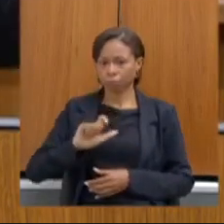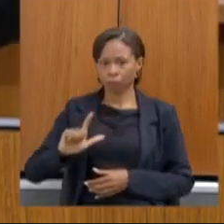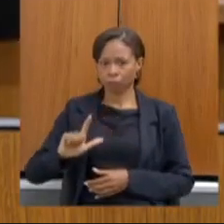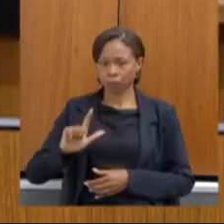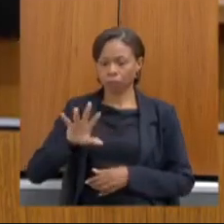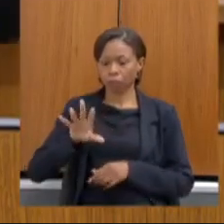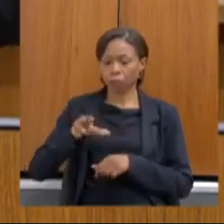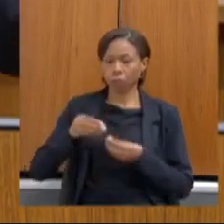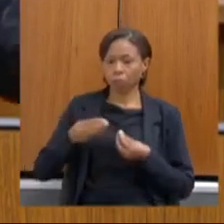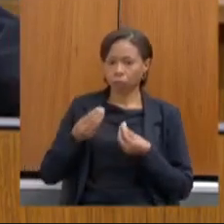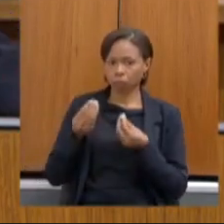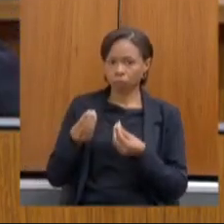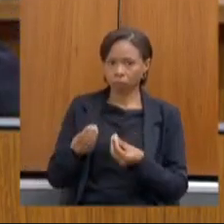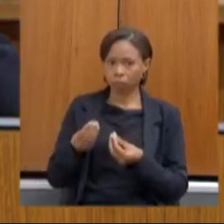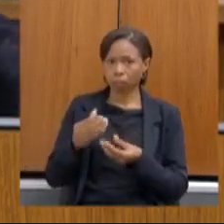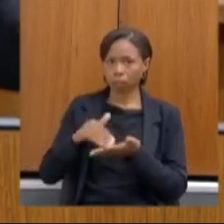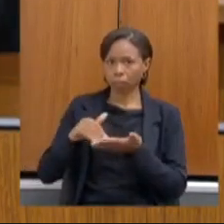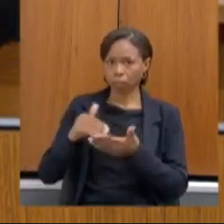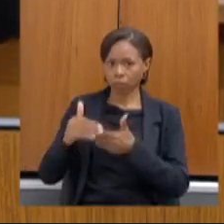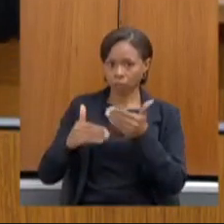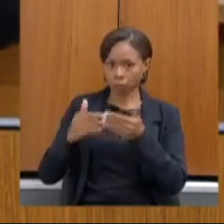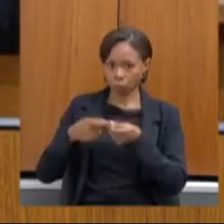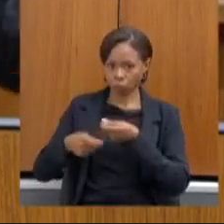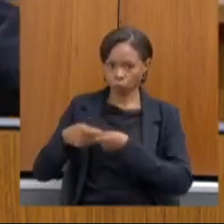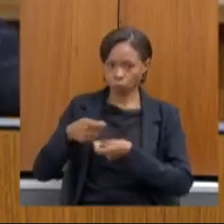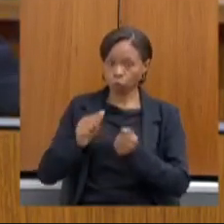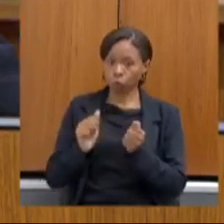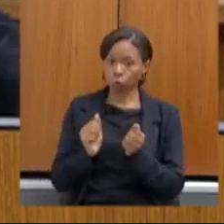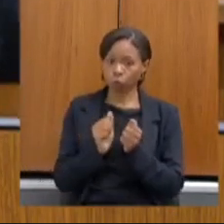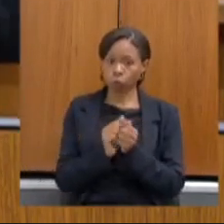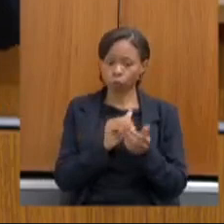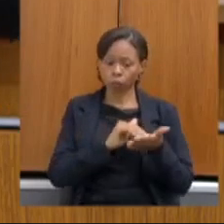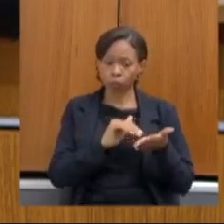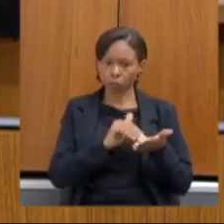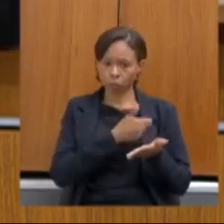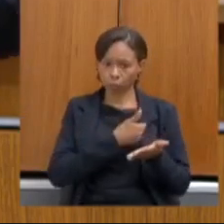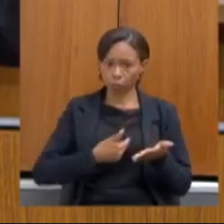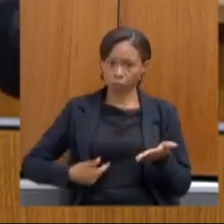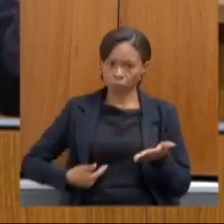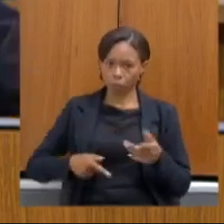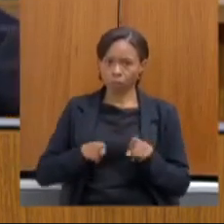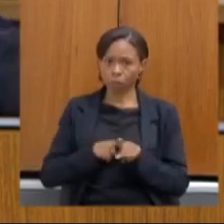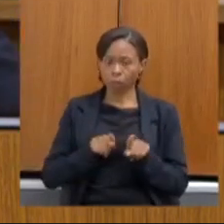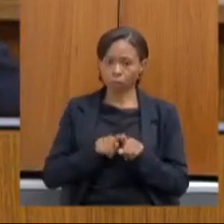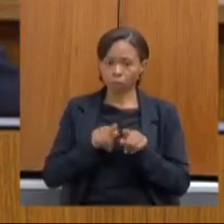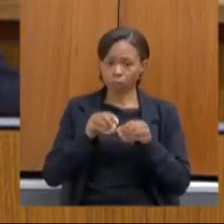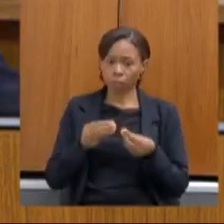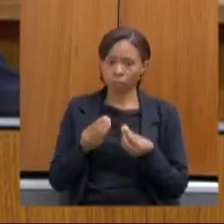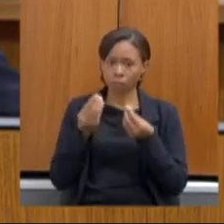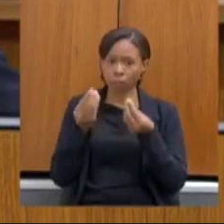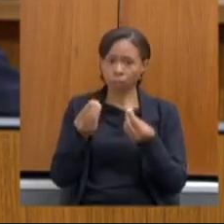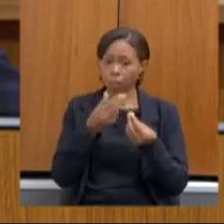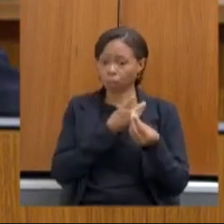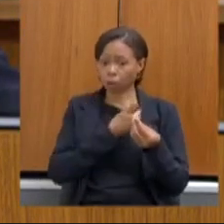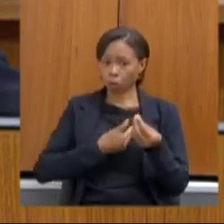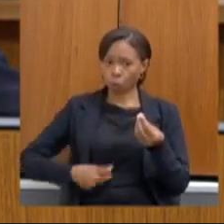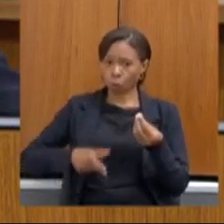encaminhará a secretaria desenvolvimento econômico junto à secretaria de governo e ao Governador